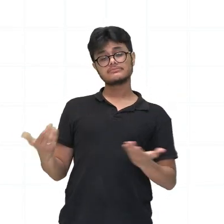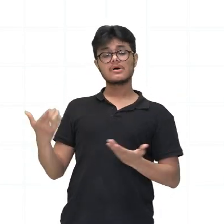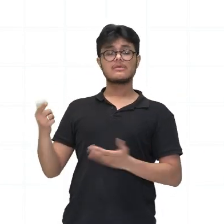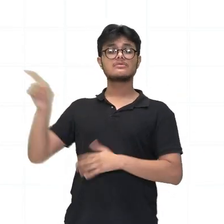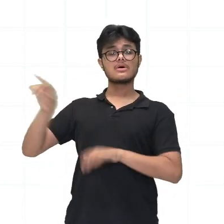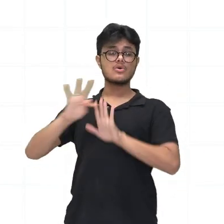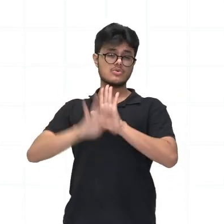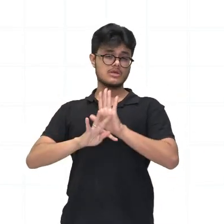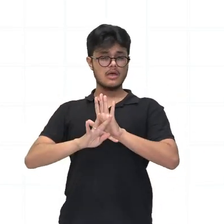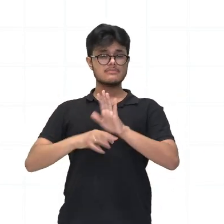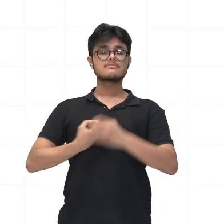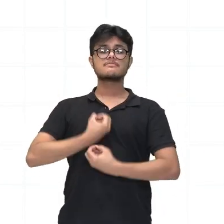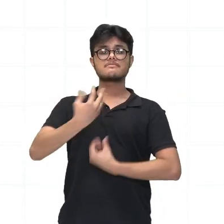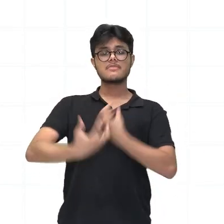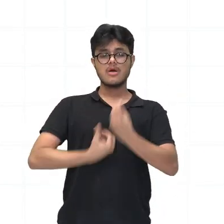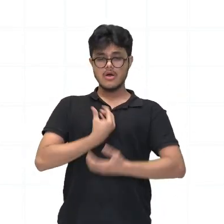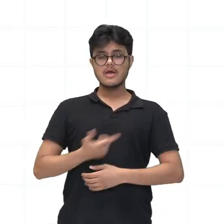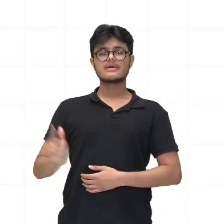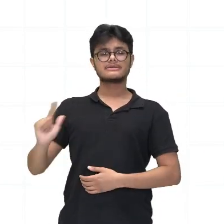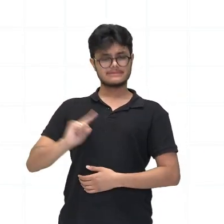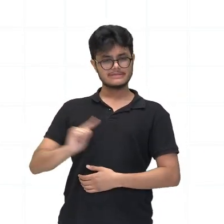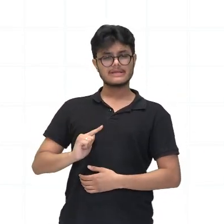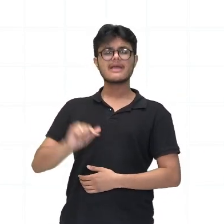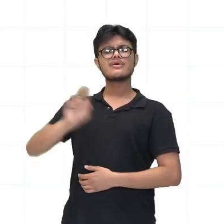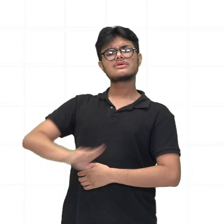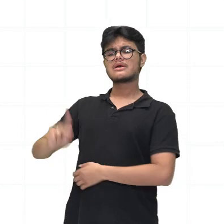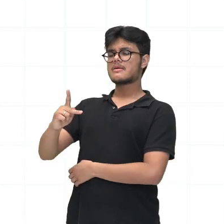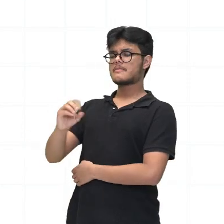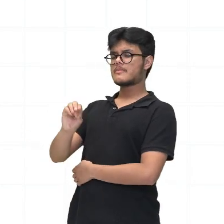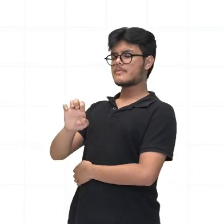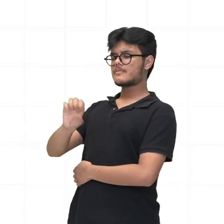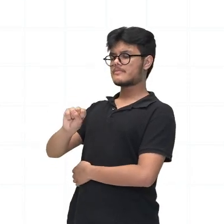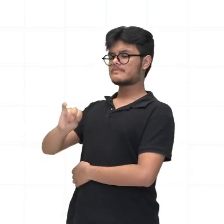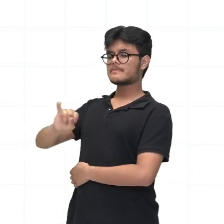com a presença de poesia, né?